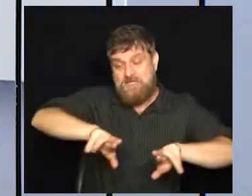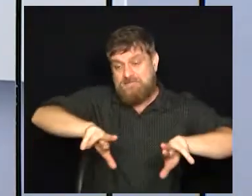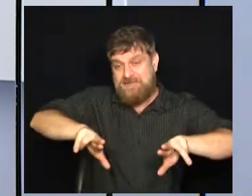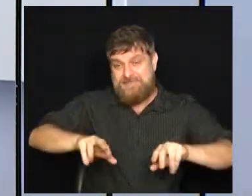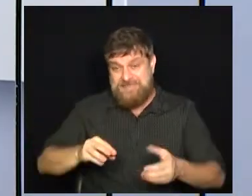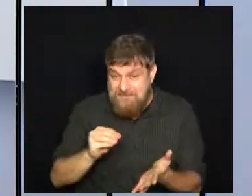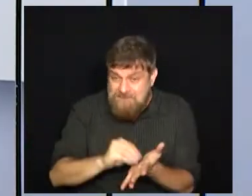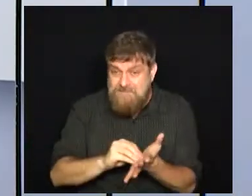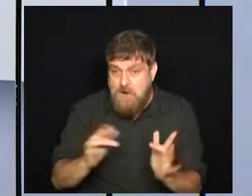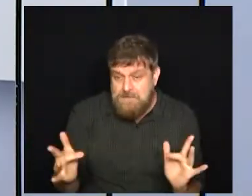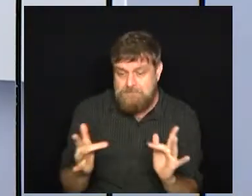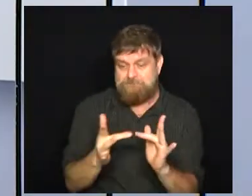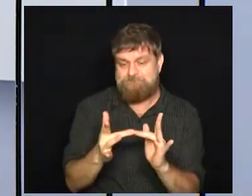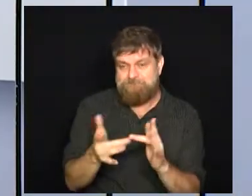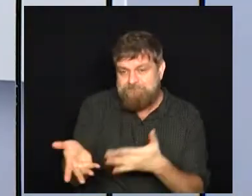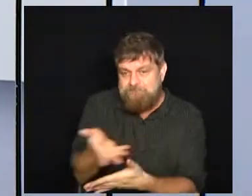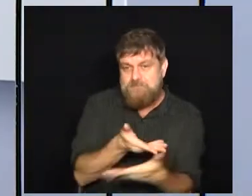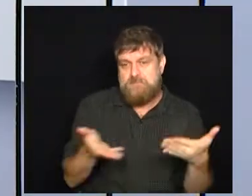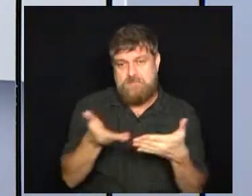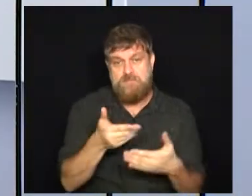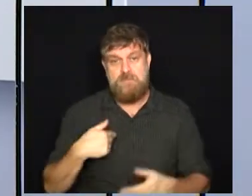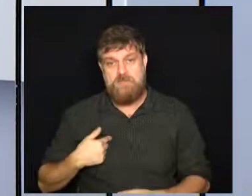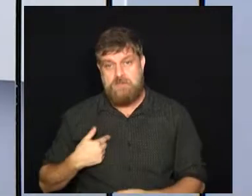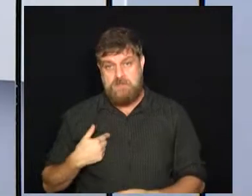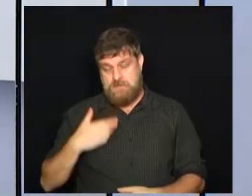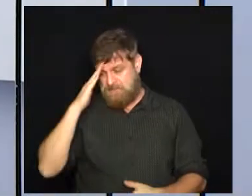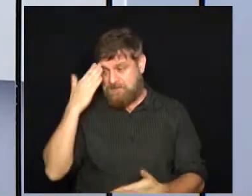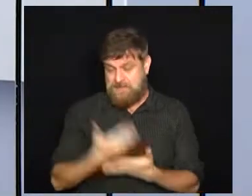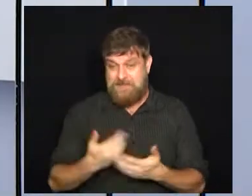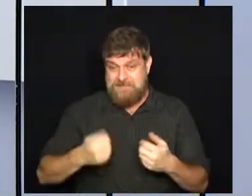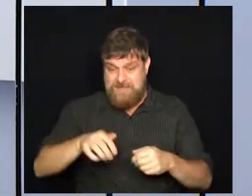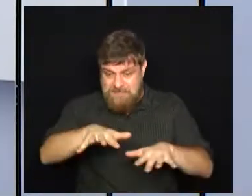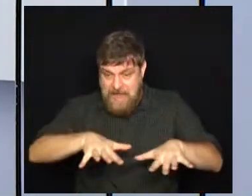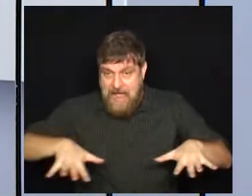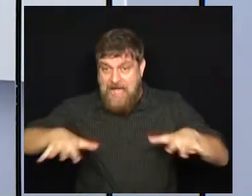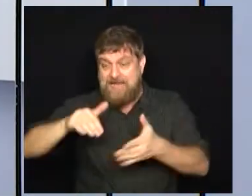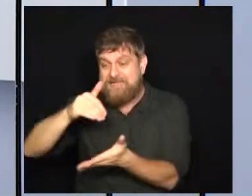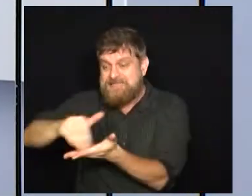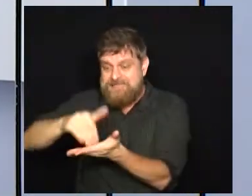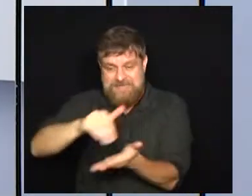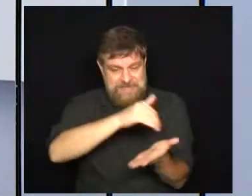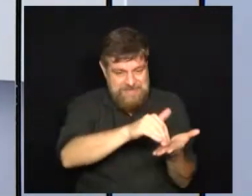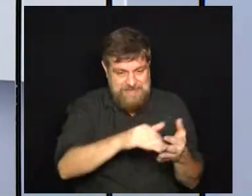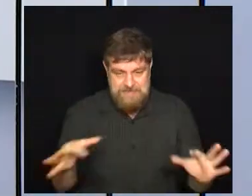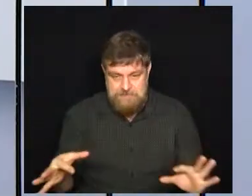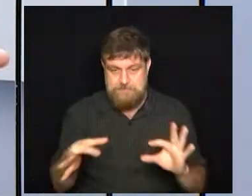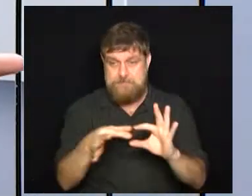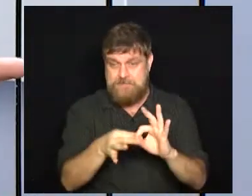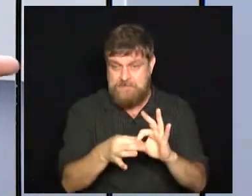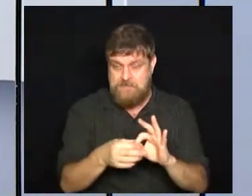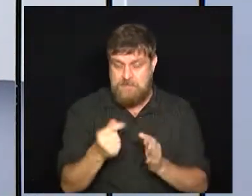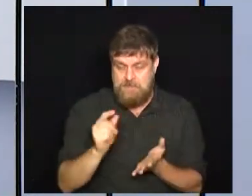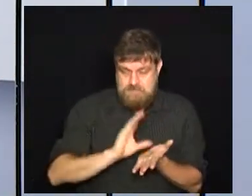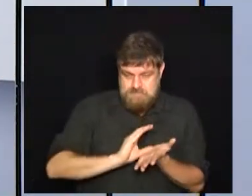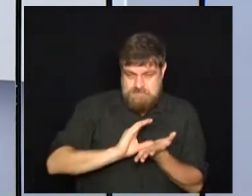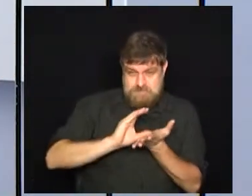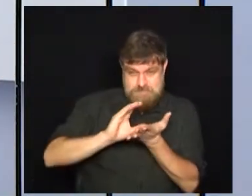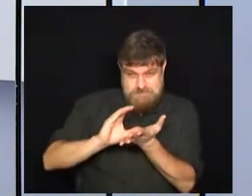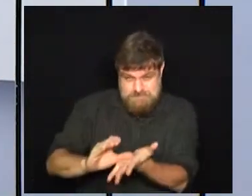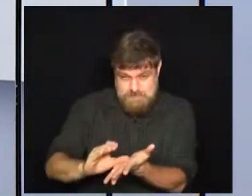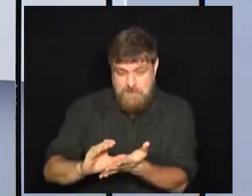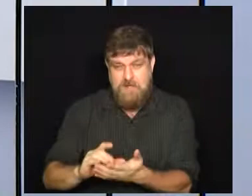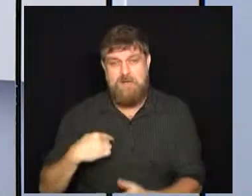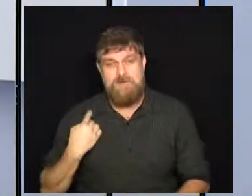Então, eu acredito que a gente precisaria fazer integração das secretarias com mais investimento, para que a